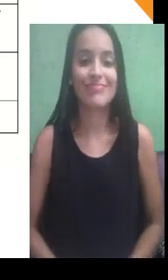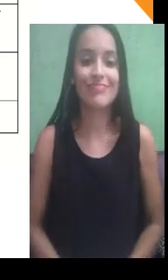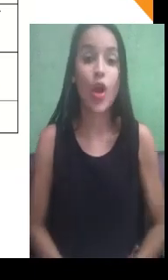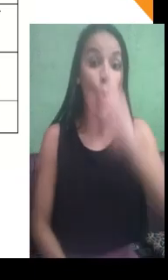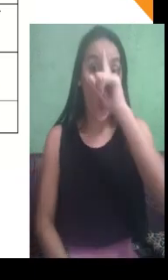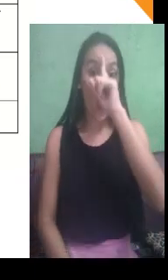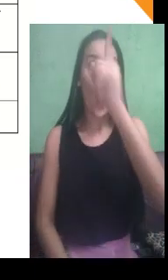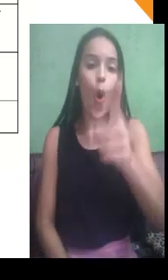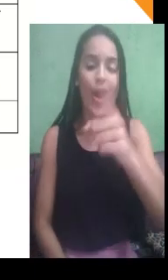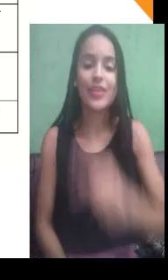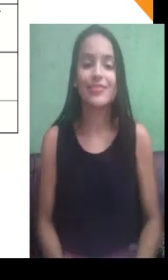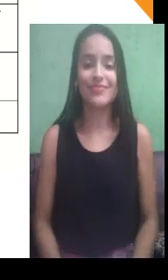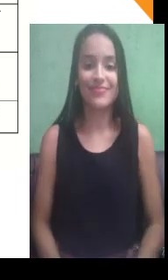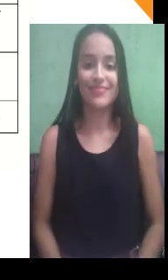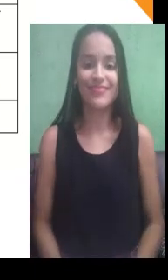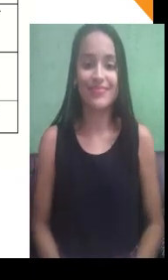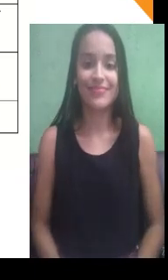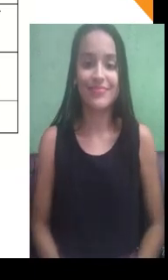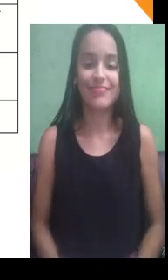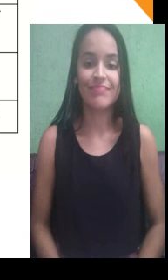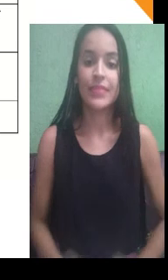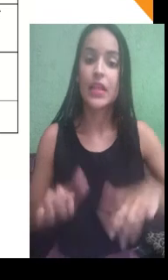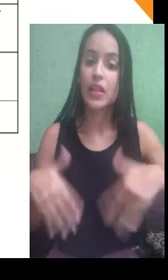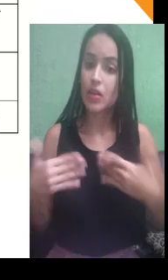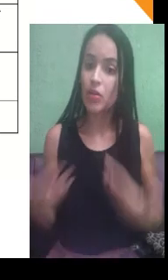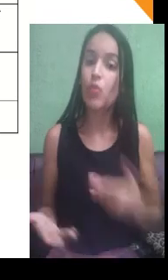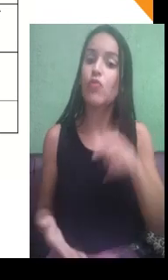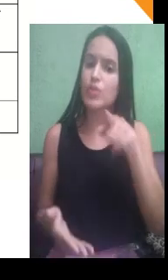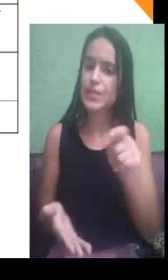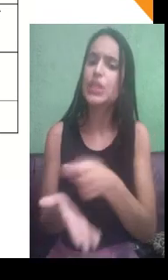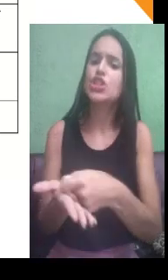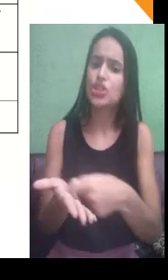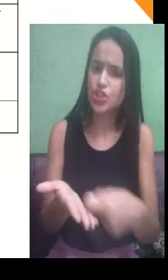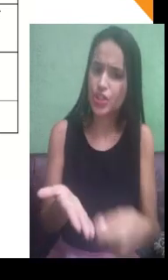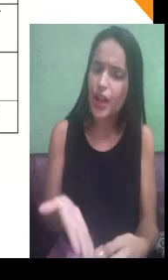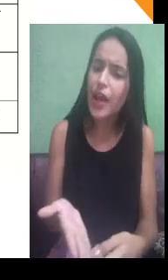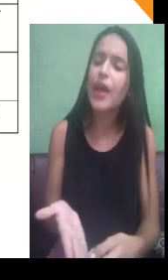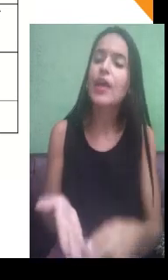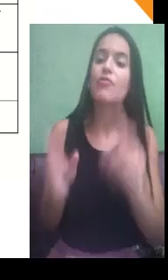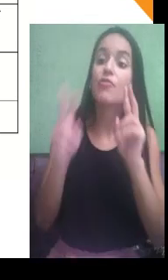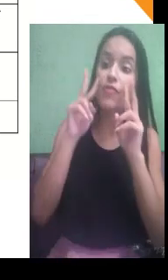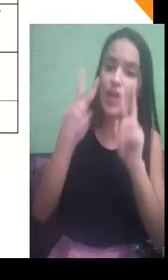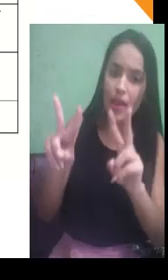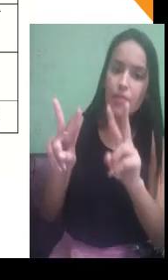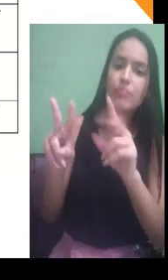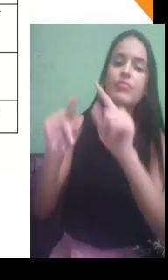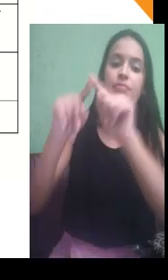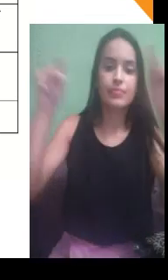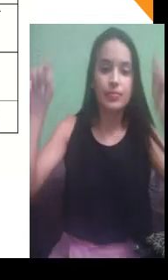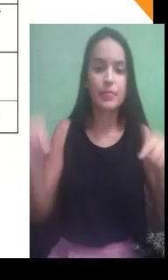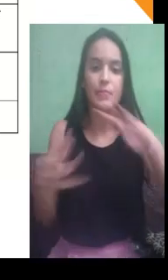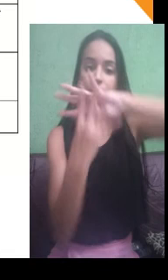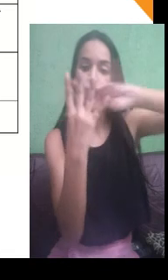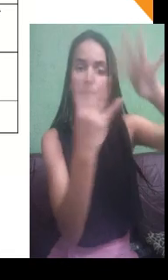propósito ou objetivo instruir ou orientar, como proceder em uma determinada situação, ou